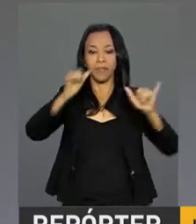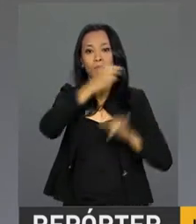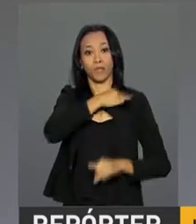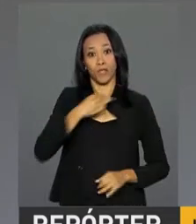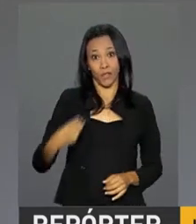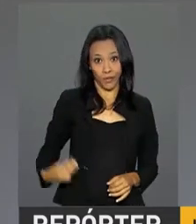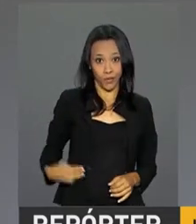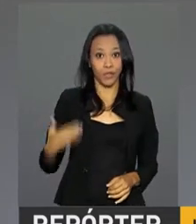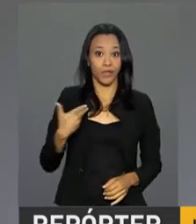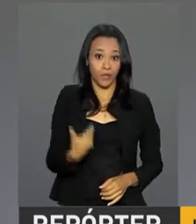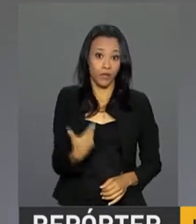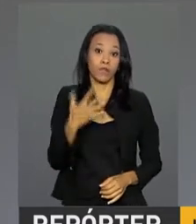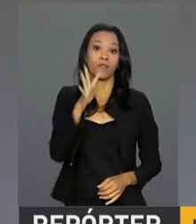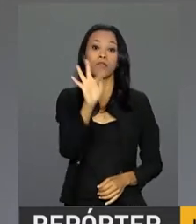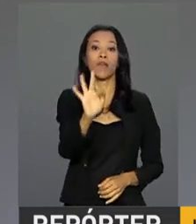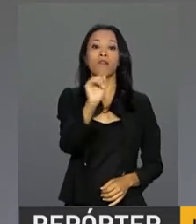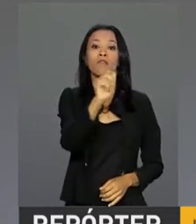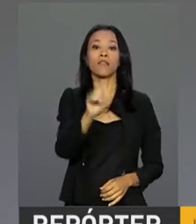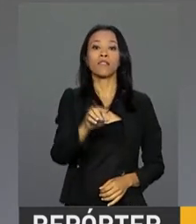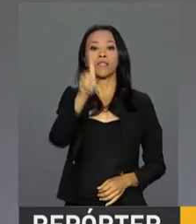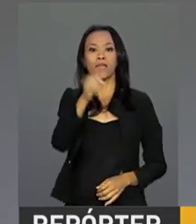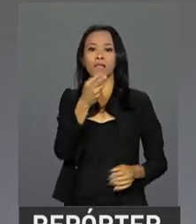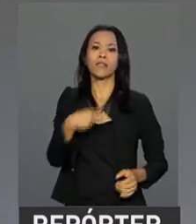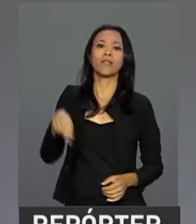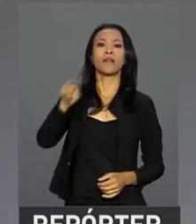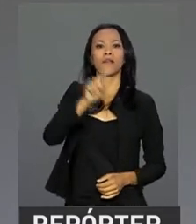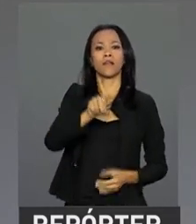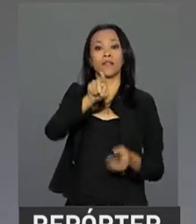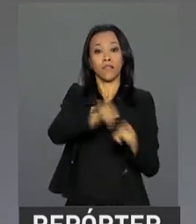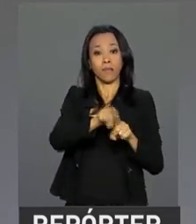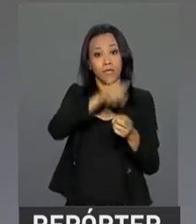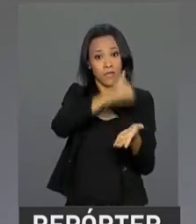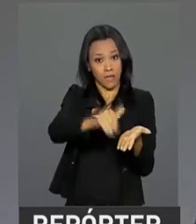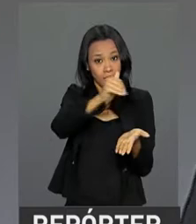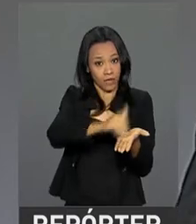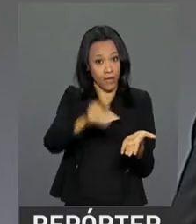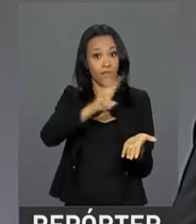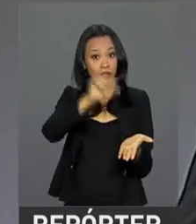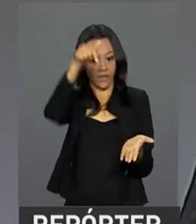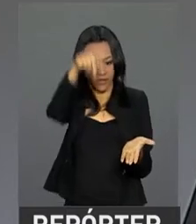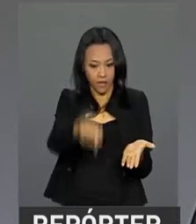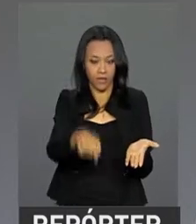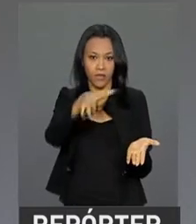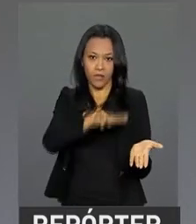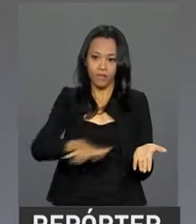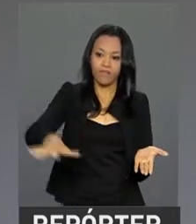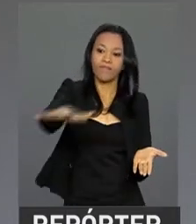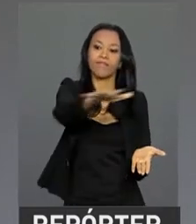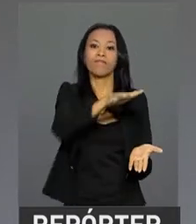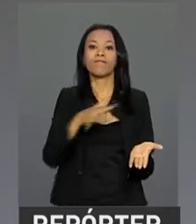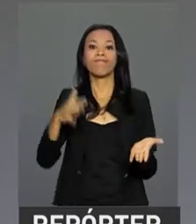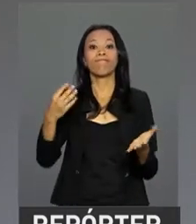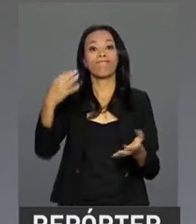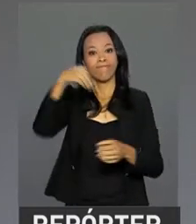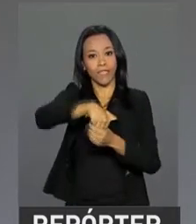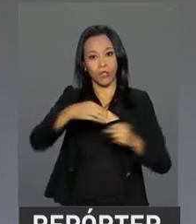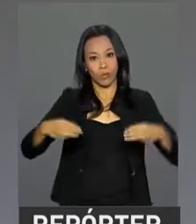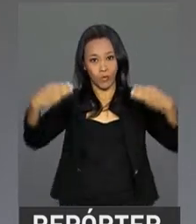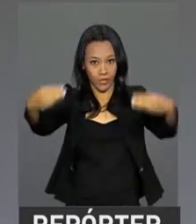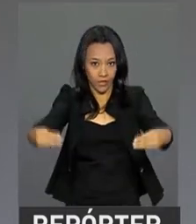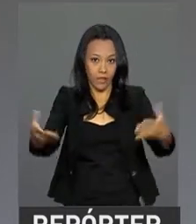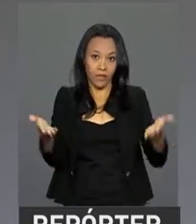meirelles também do secretário de política econômica do ministério fábio caso que vai acontecer aqui na sede do ministério da fazenda em brasília